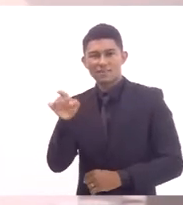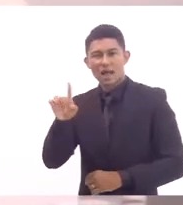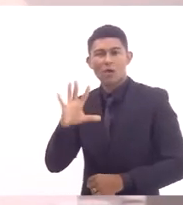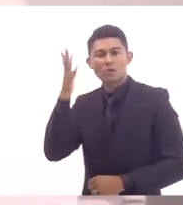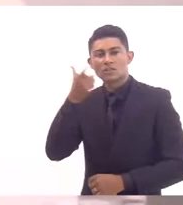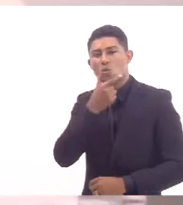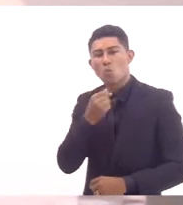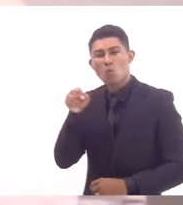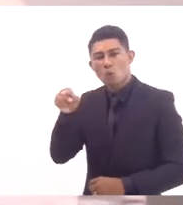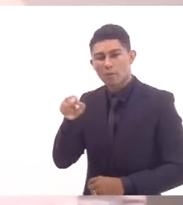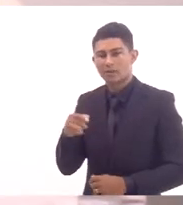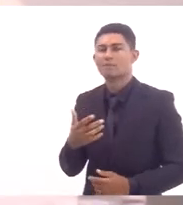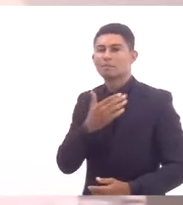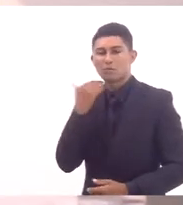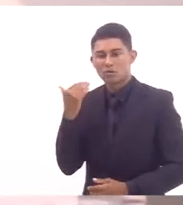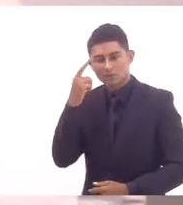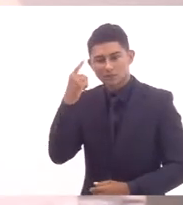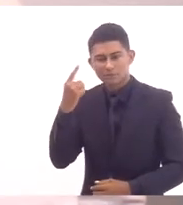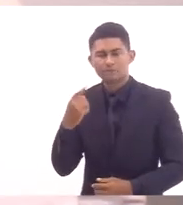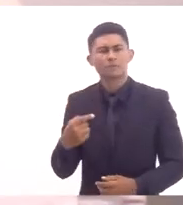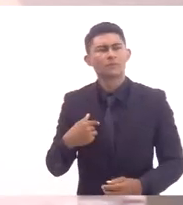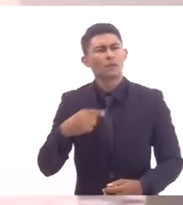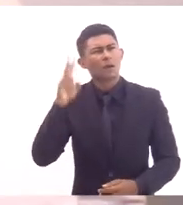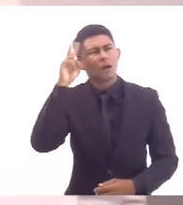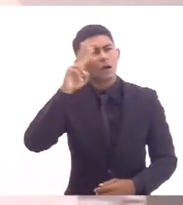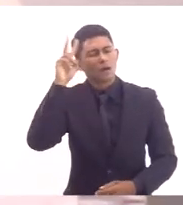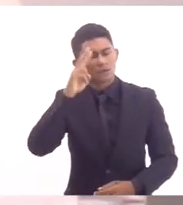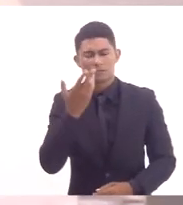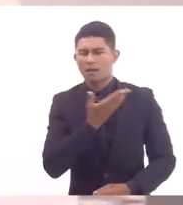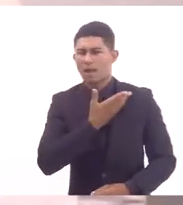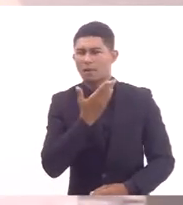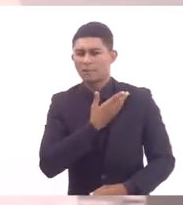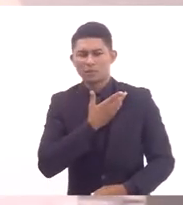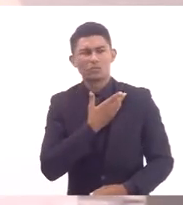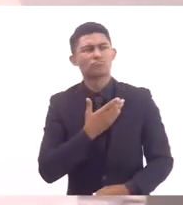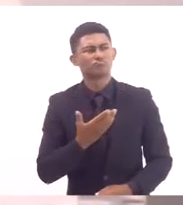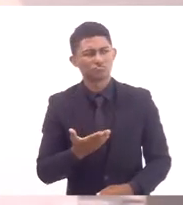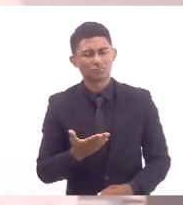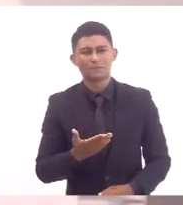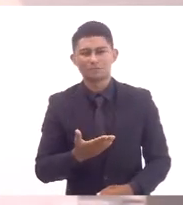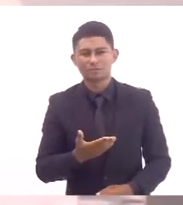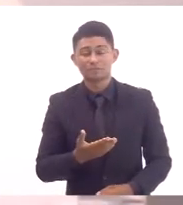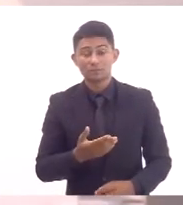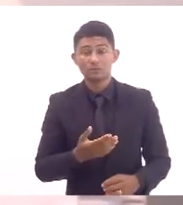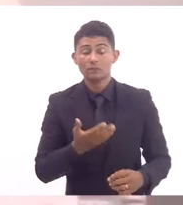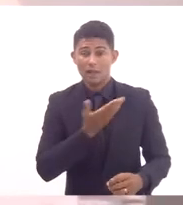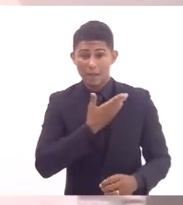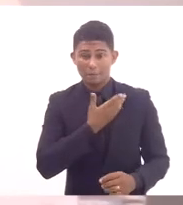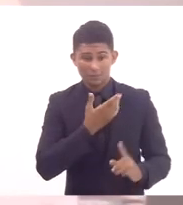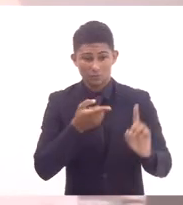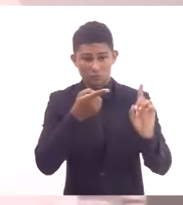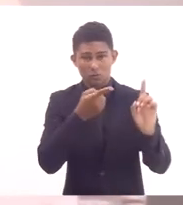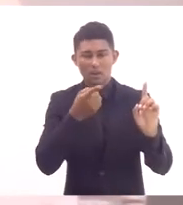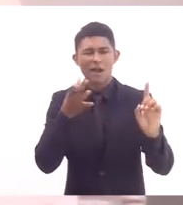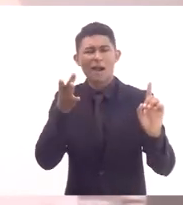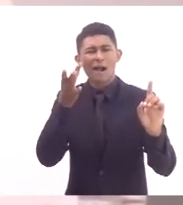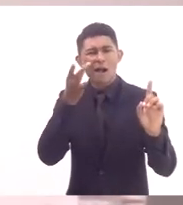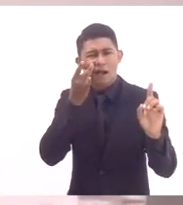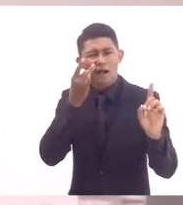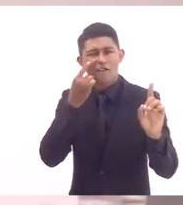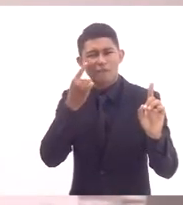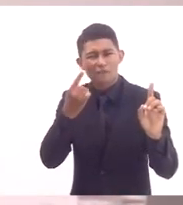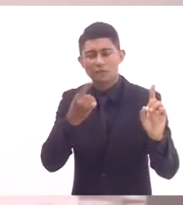foi preso político muitos anos participou comigo da Resistência à ditadura ele presenciou o Angels